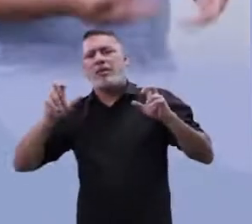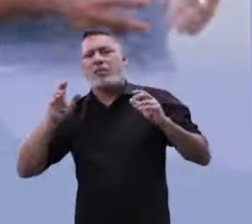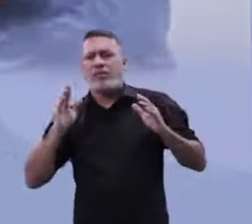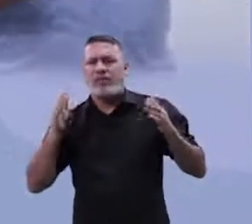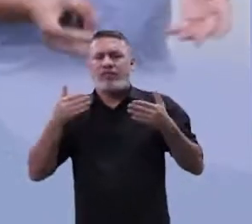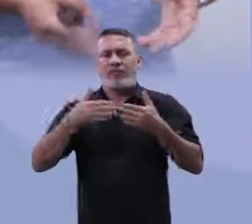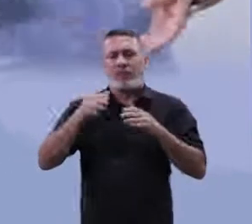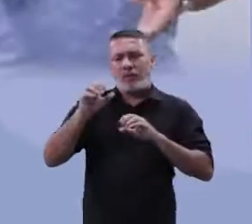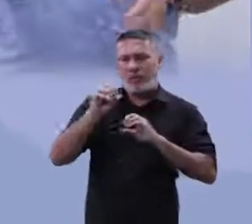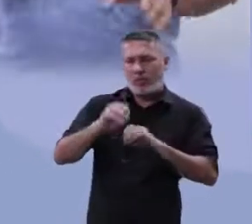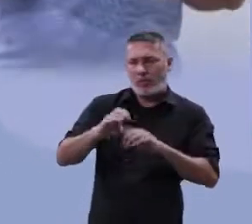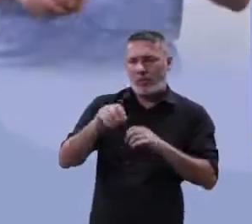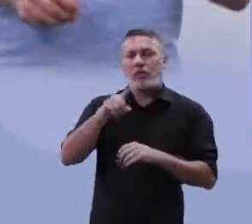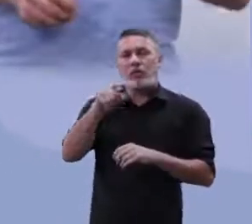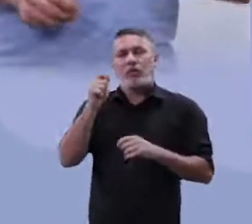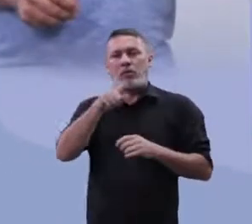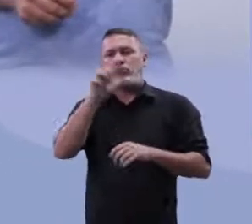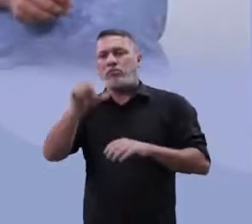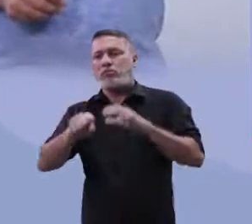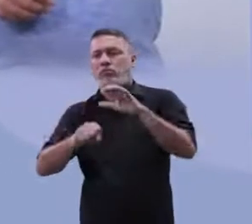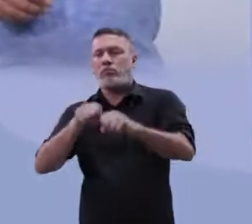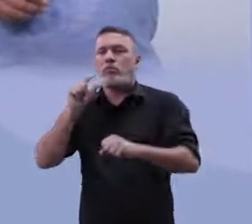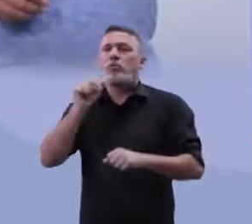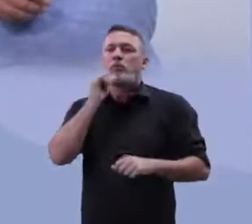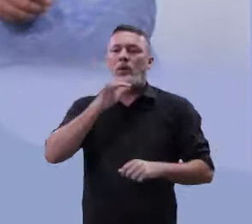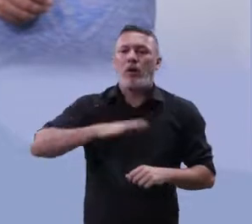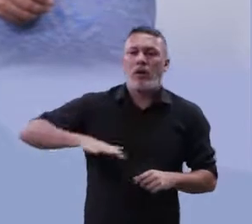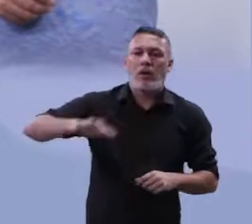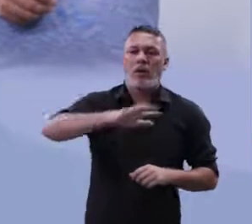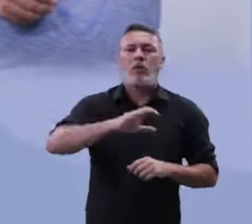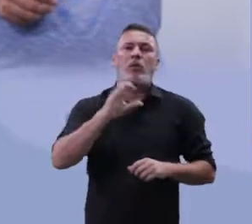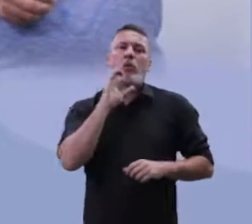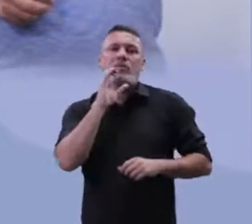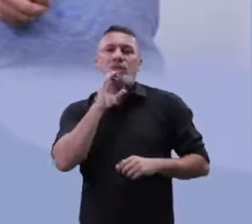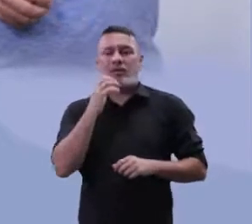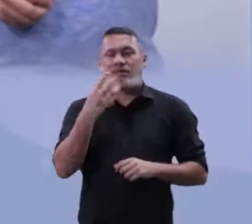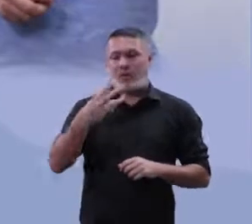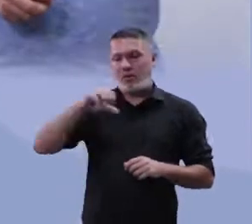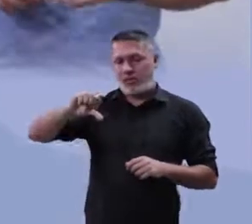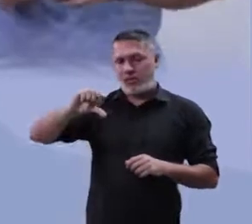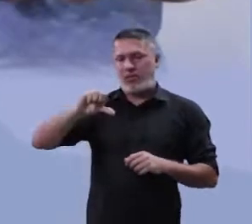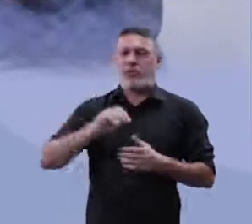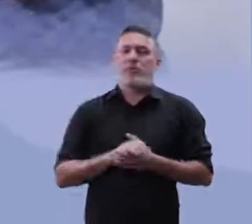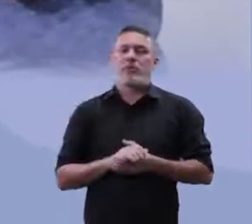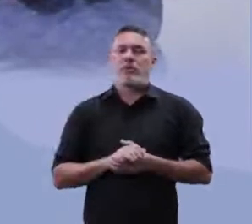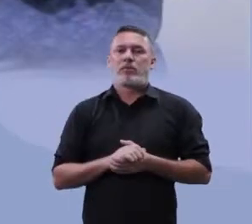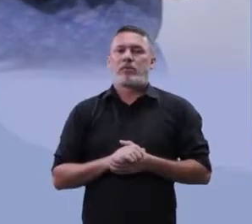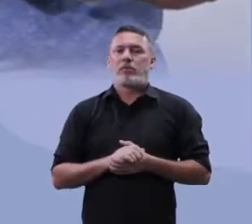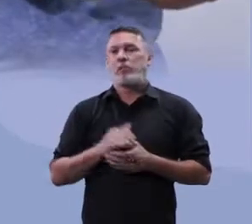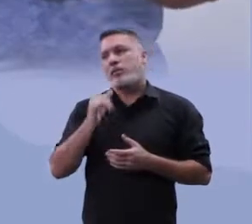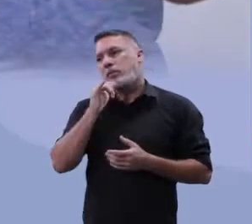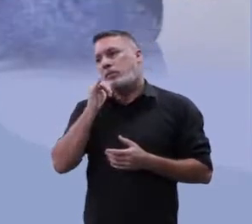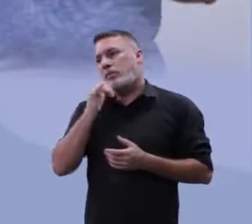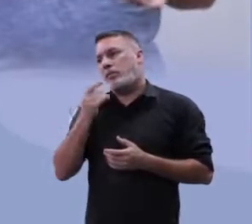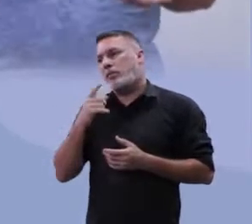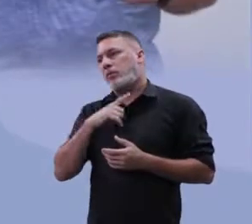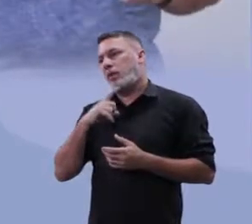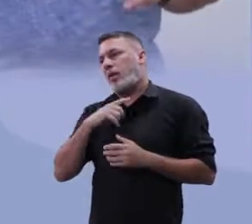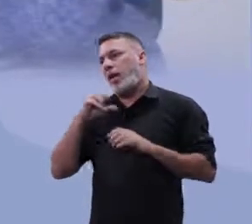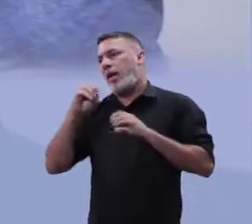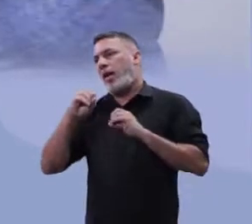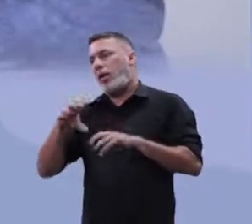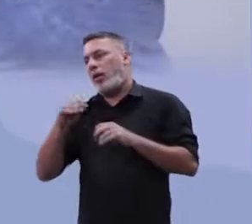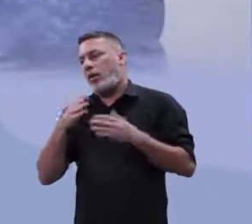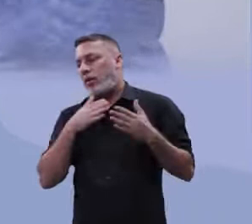temática voltada para a educação, você pode pegar, às vezes, uma área do conhecimento da aula 39, mas uma proposta